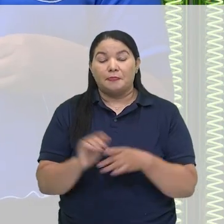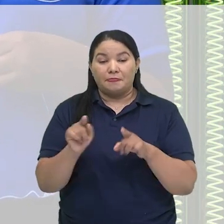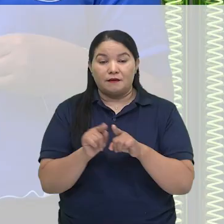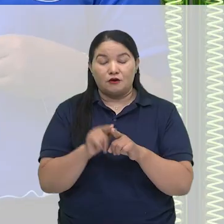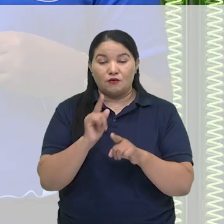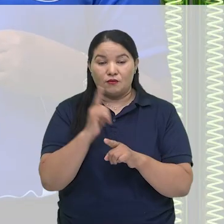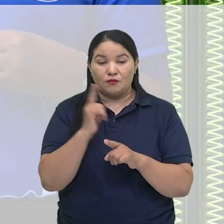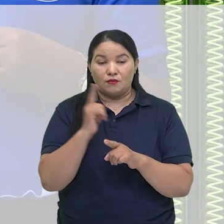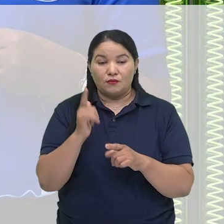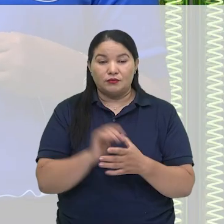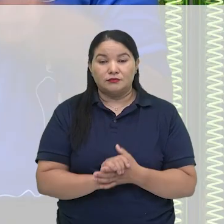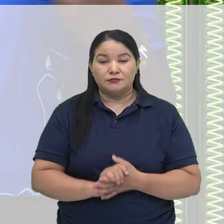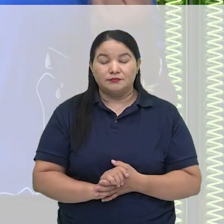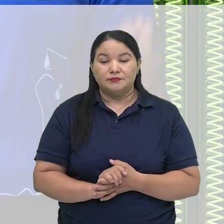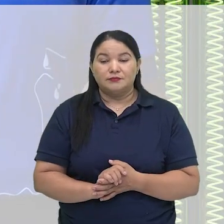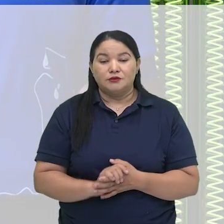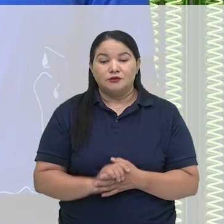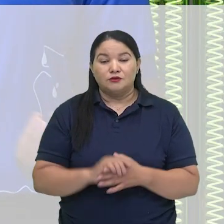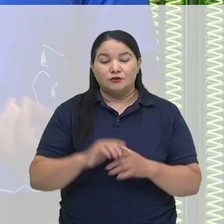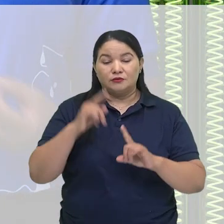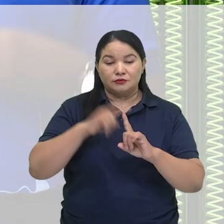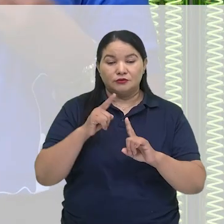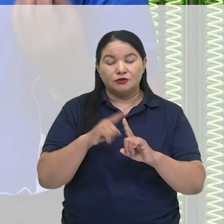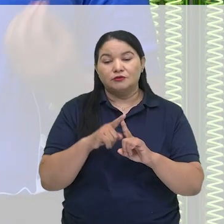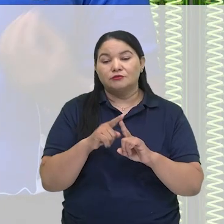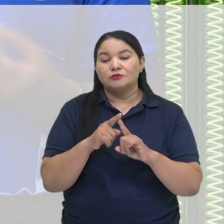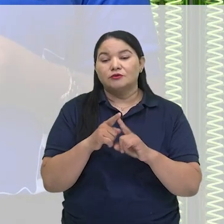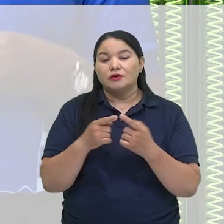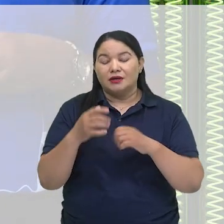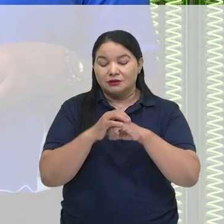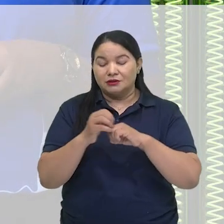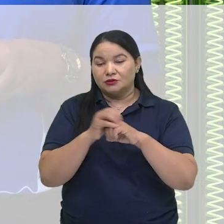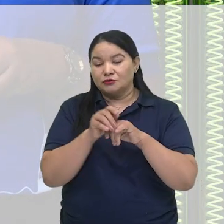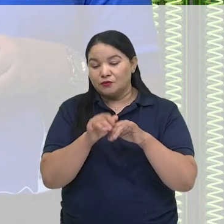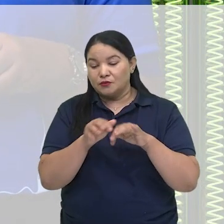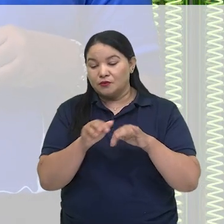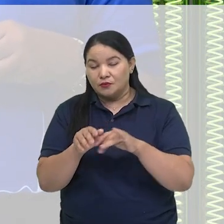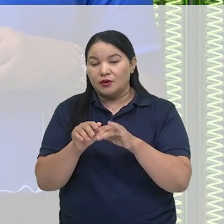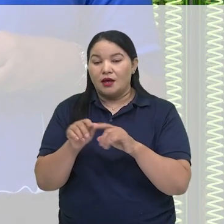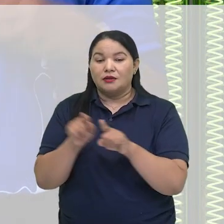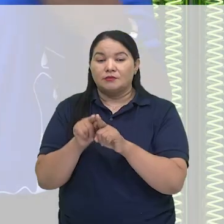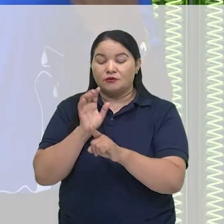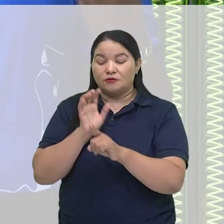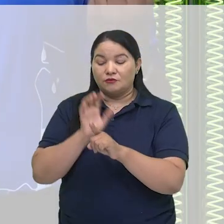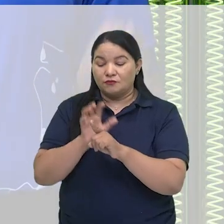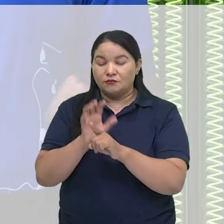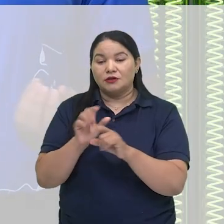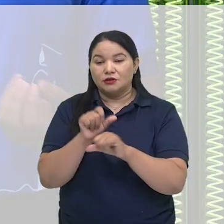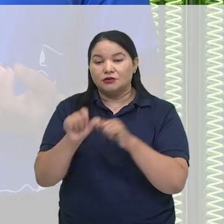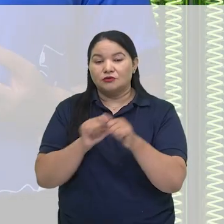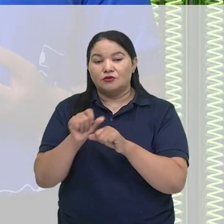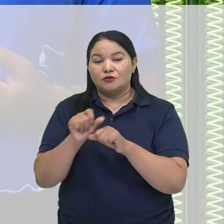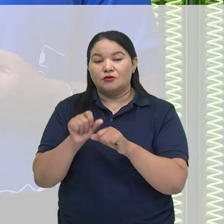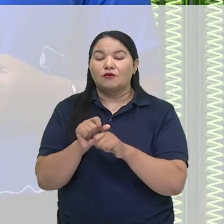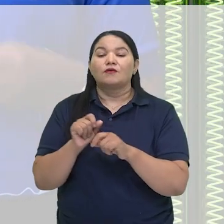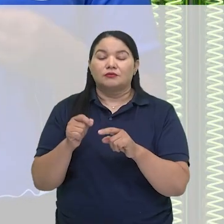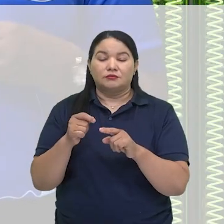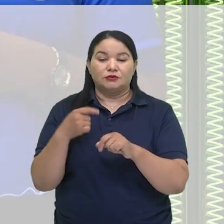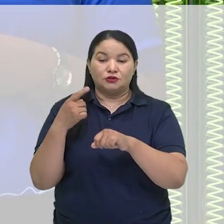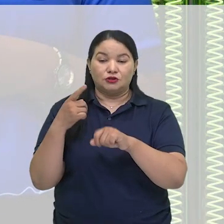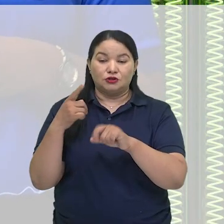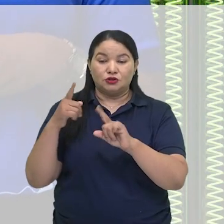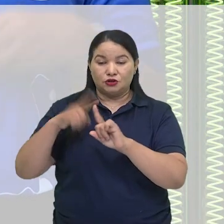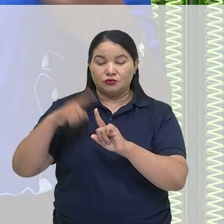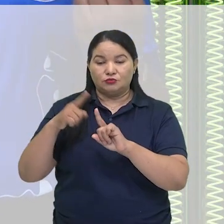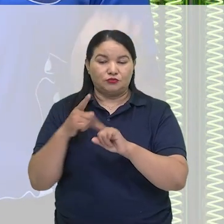de que forma? Por sedimentos de outras rochas. E as rochas metamórficas